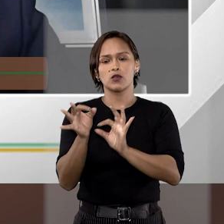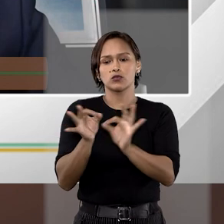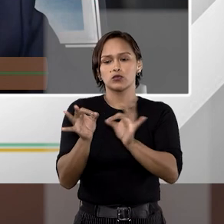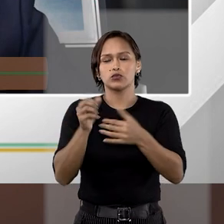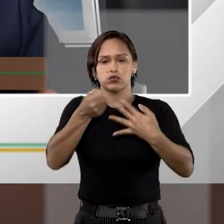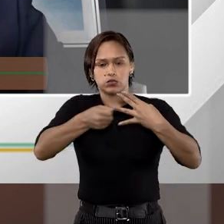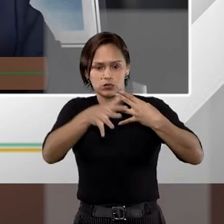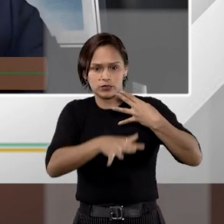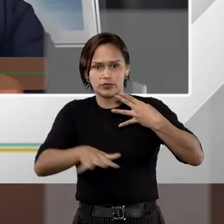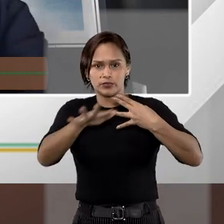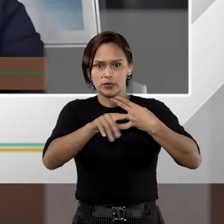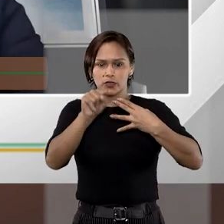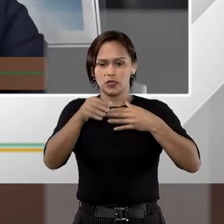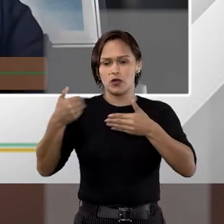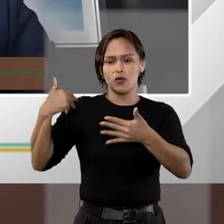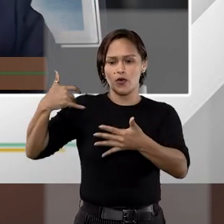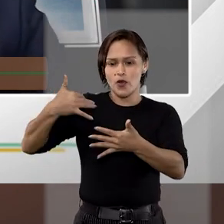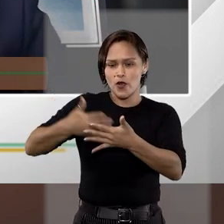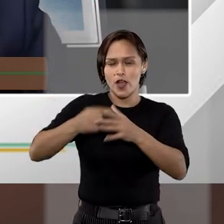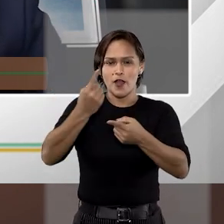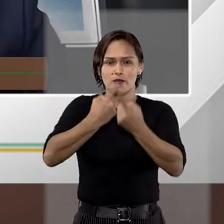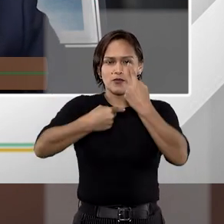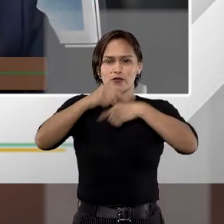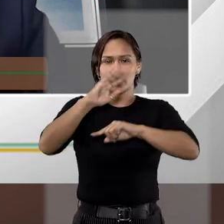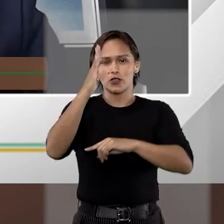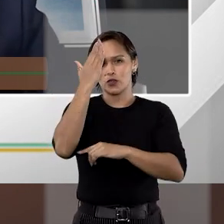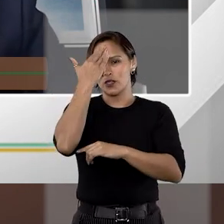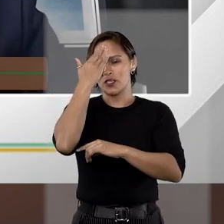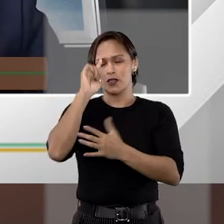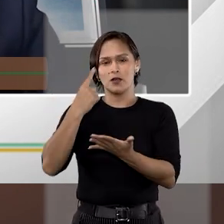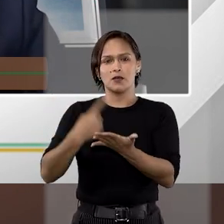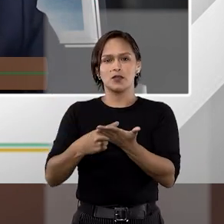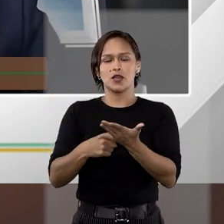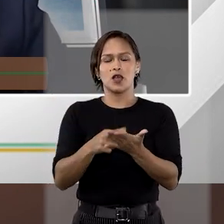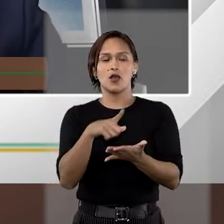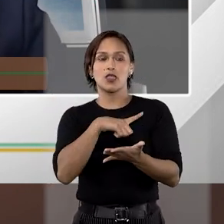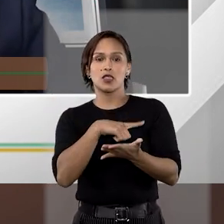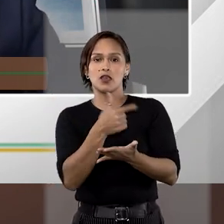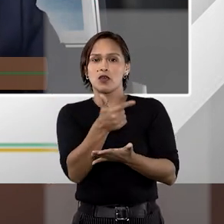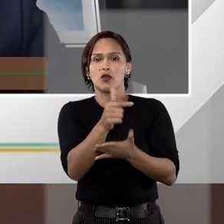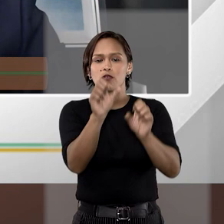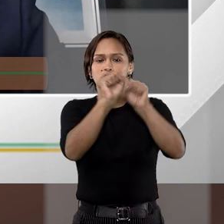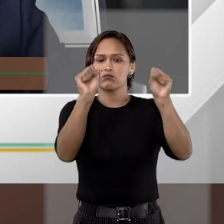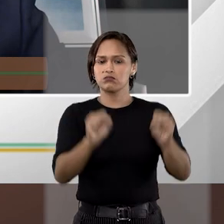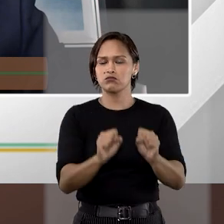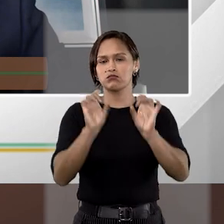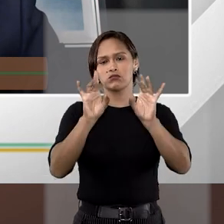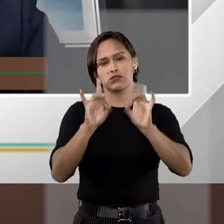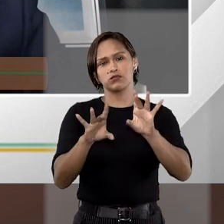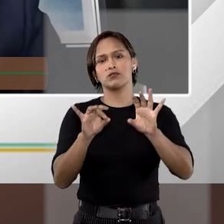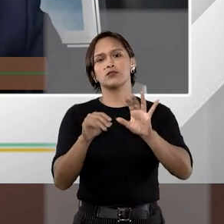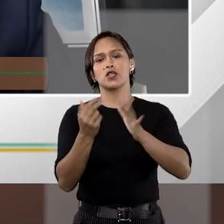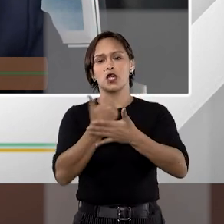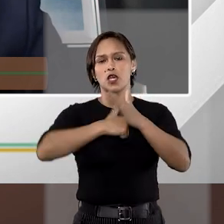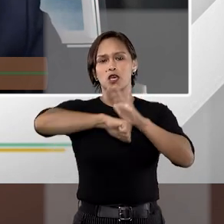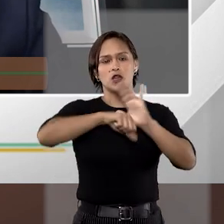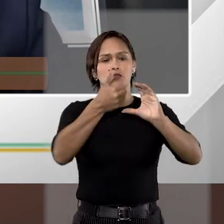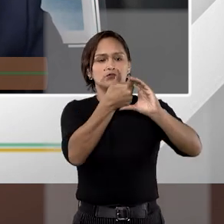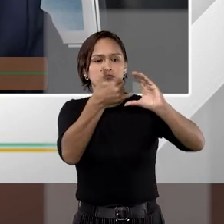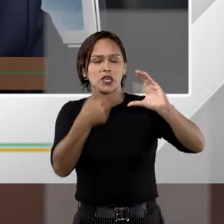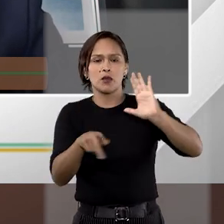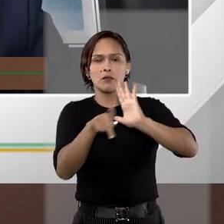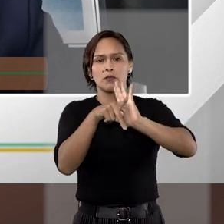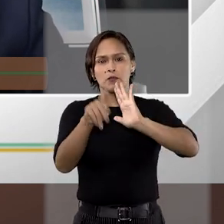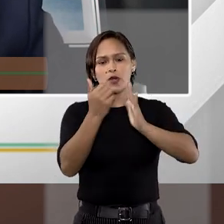construções jurisprudenciais que com o tempo evoluir o entendimento sobre a aplicação ou não do sistema de especiais e sobre a caracterização